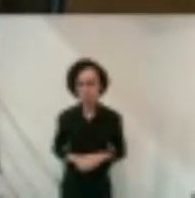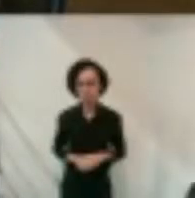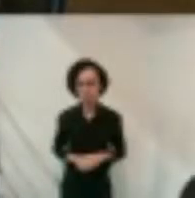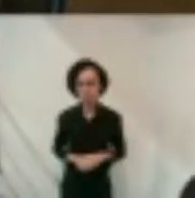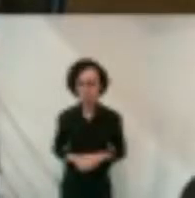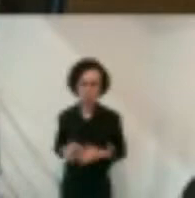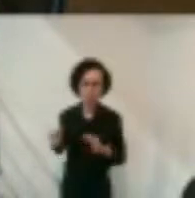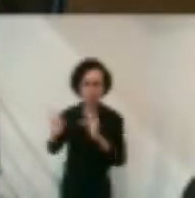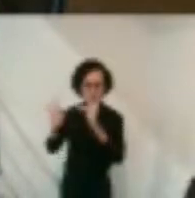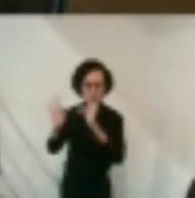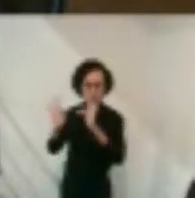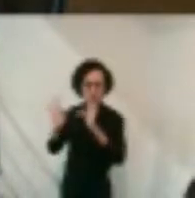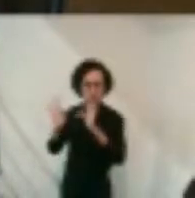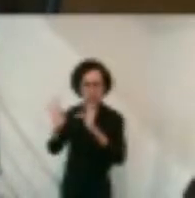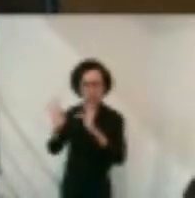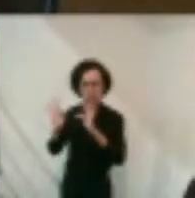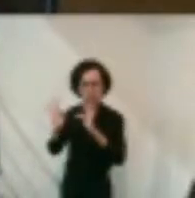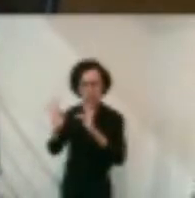tecnologia está...